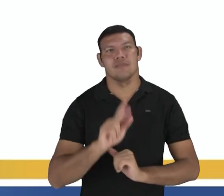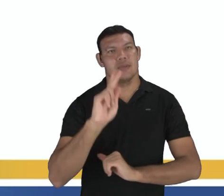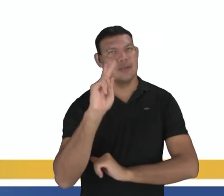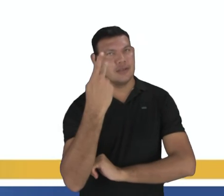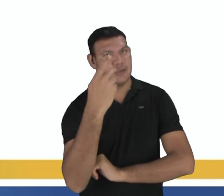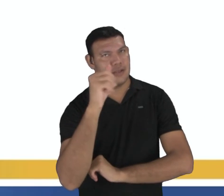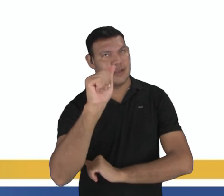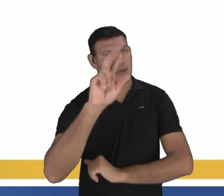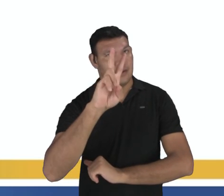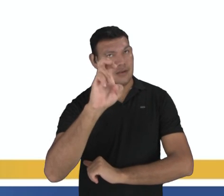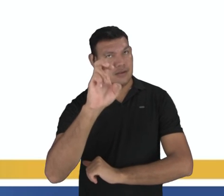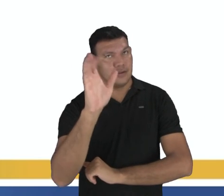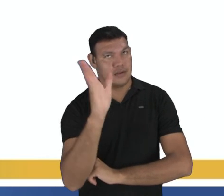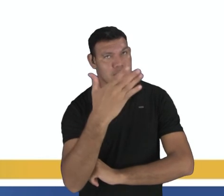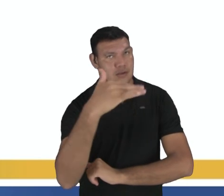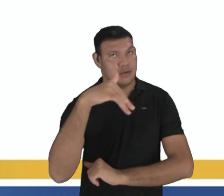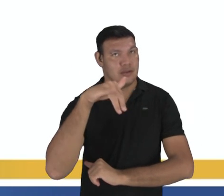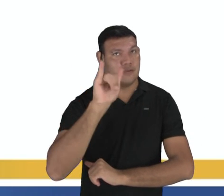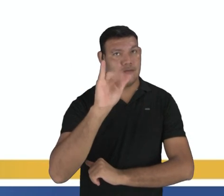Have you ever?